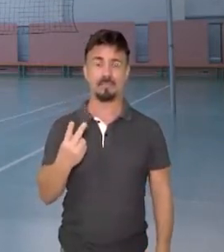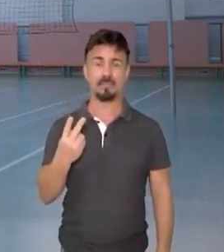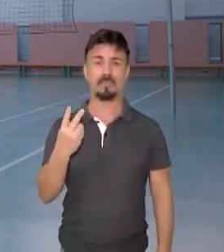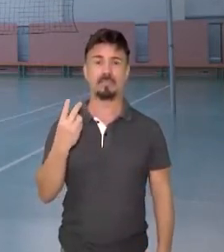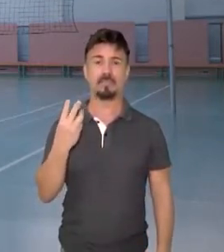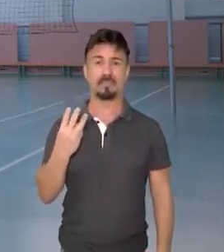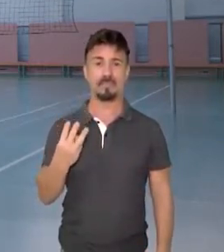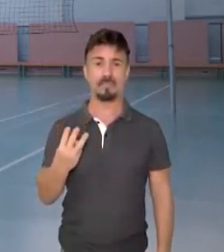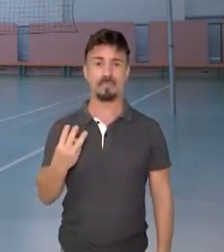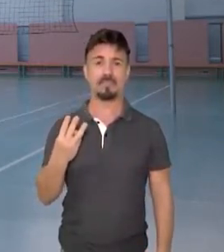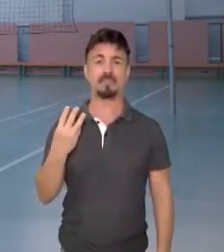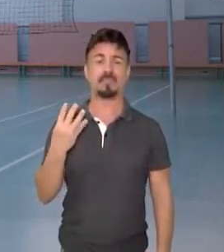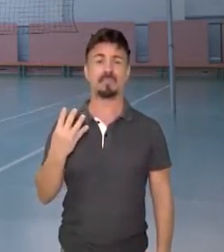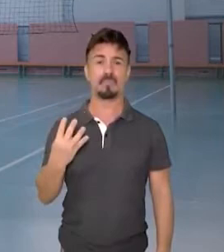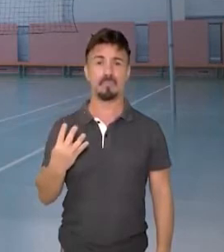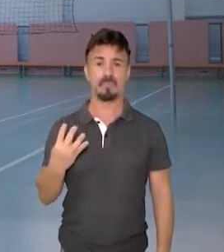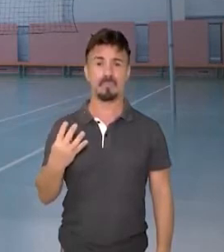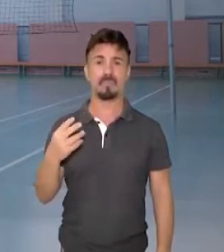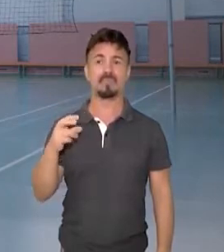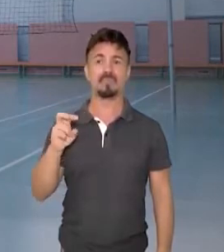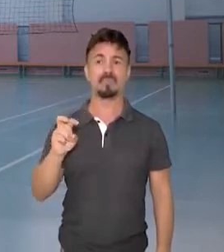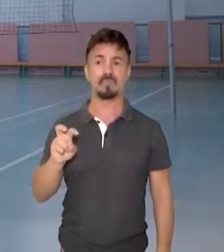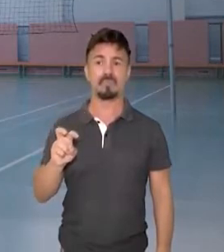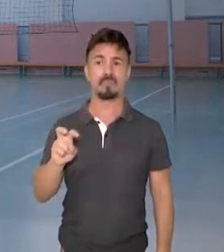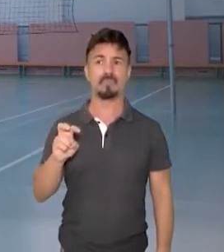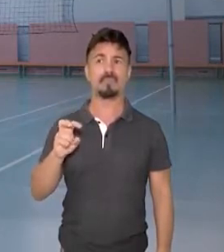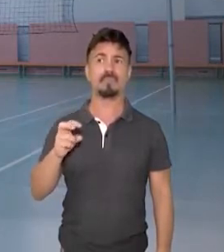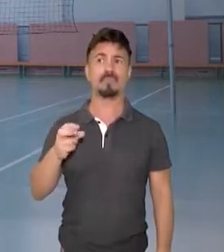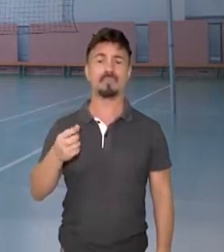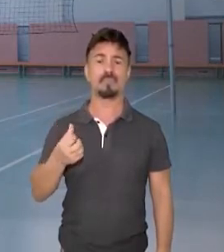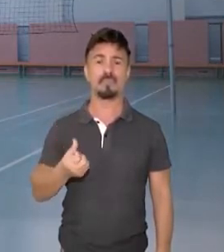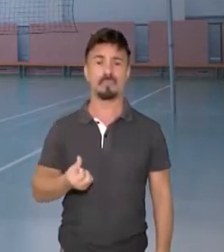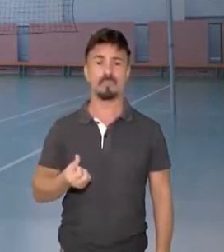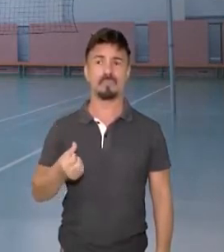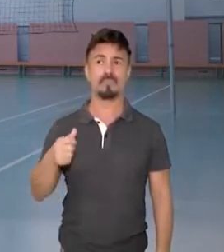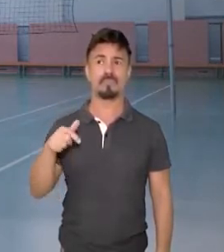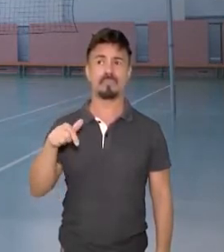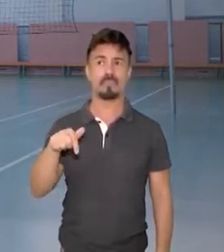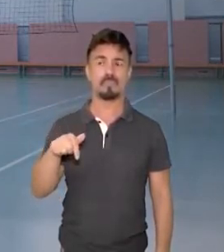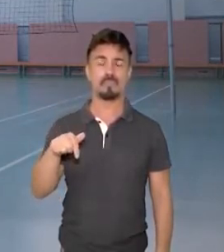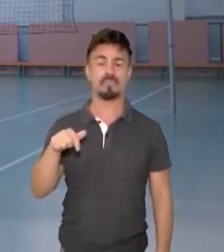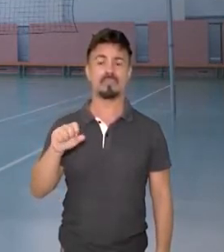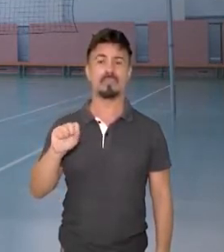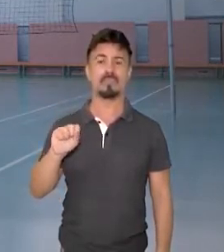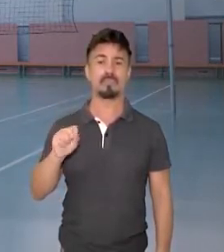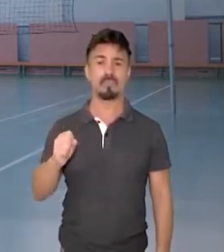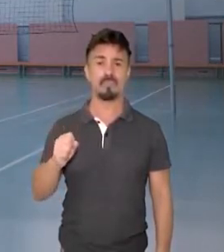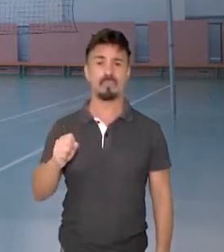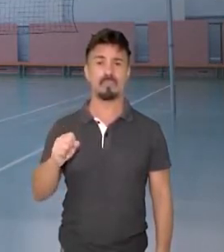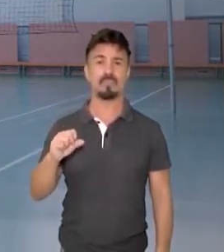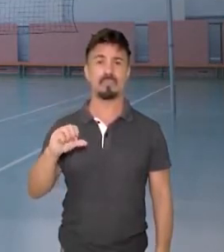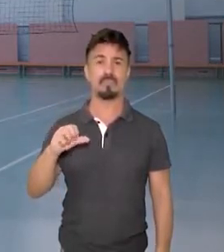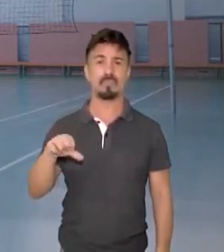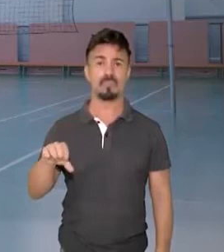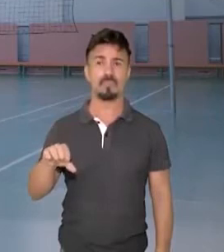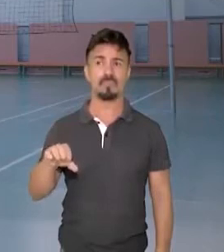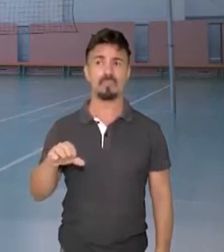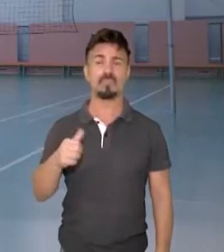dois três quatro cinco seis sete oito